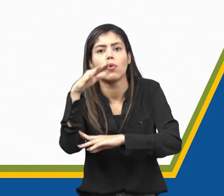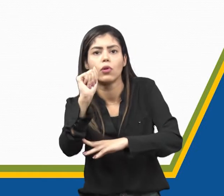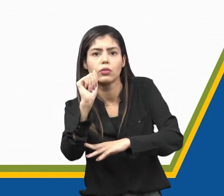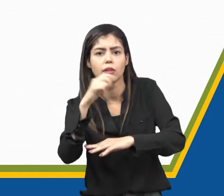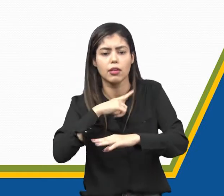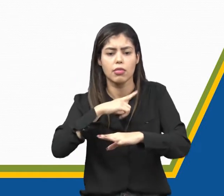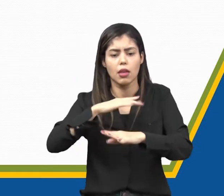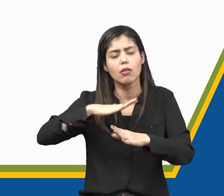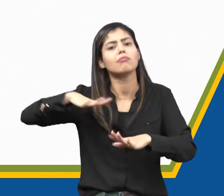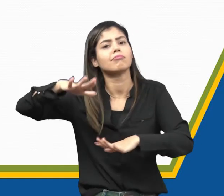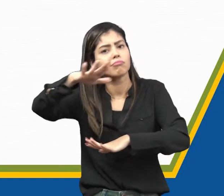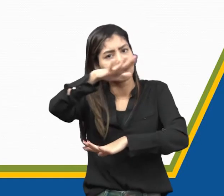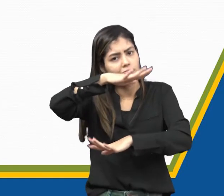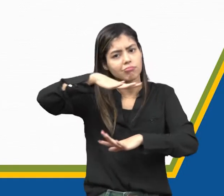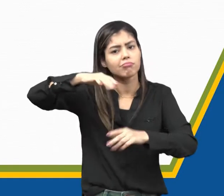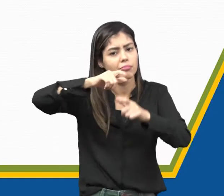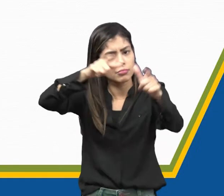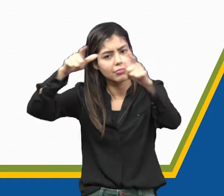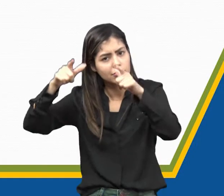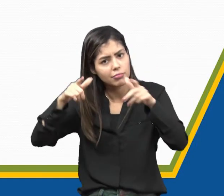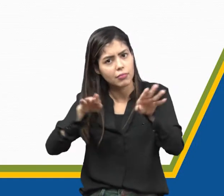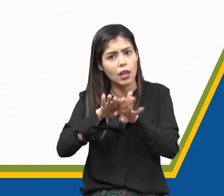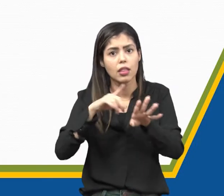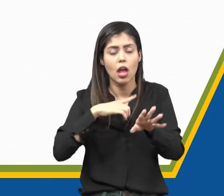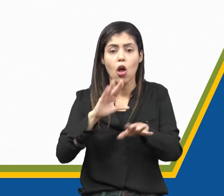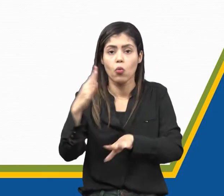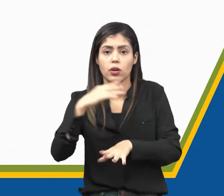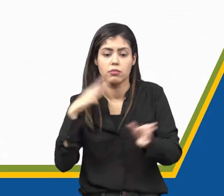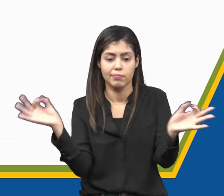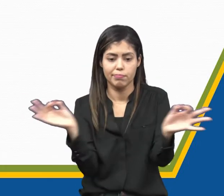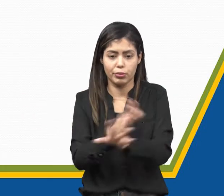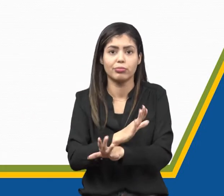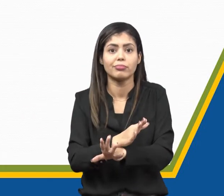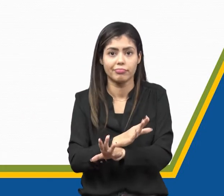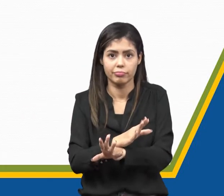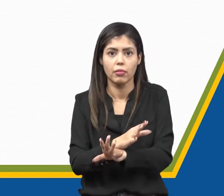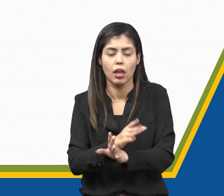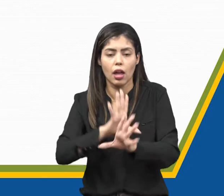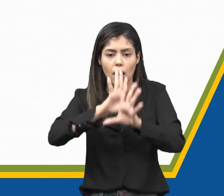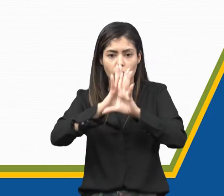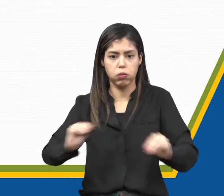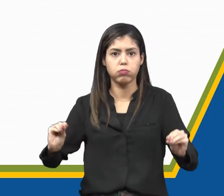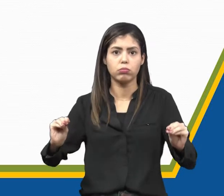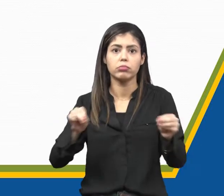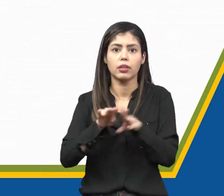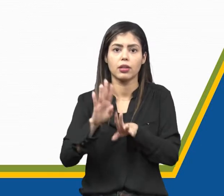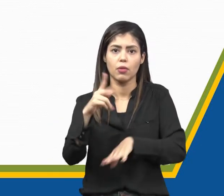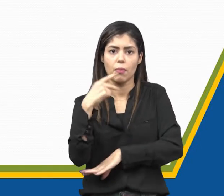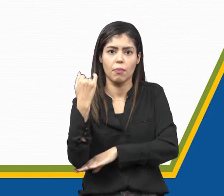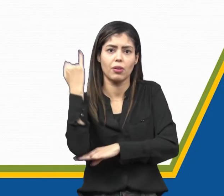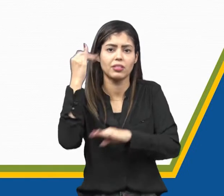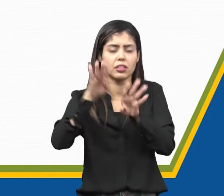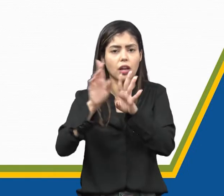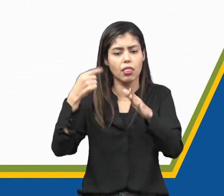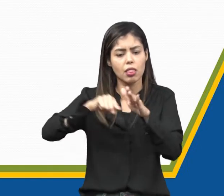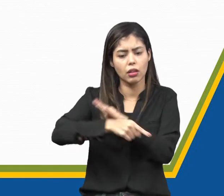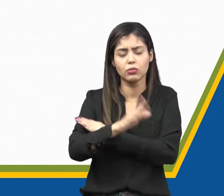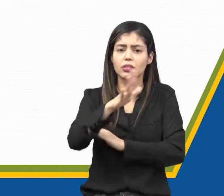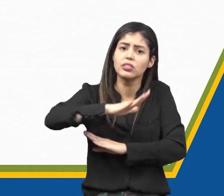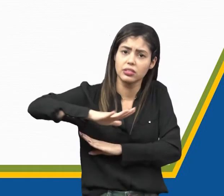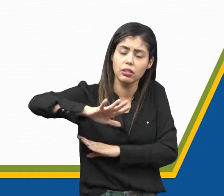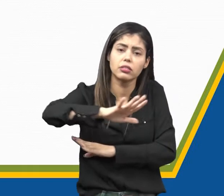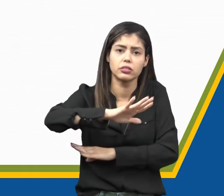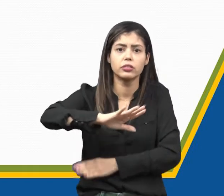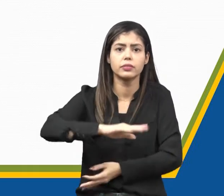disponível no ambiente, e se ocorrer a sua destruição, vai afetar esse papel importante que ela tem dentro de uma